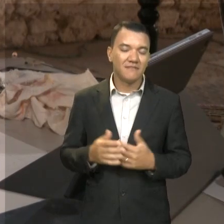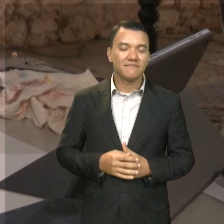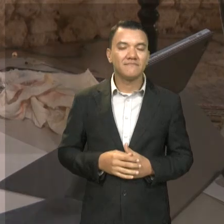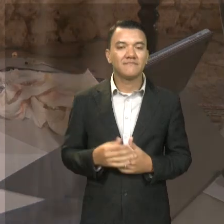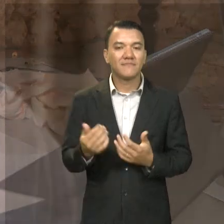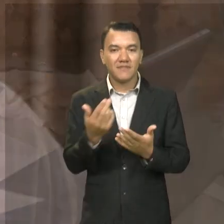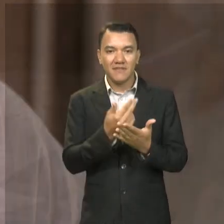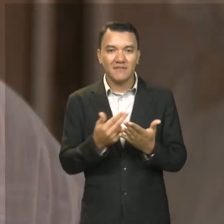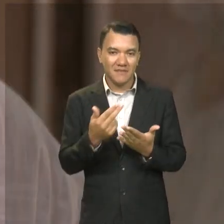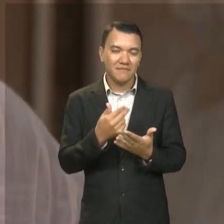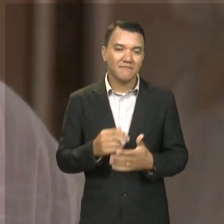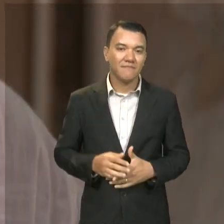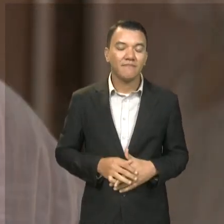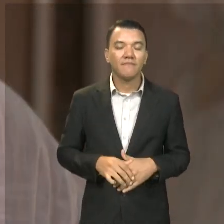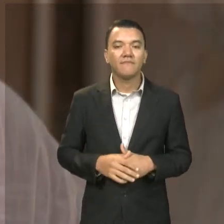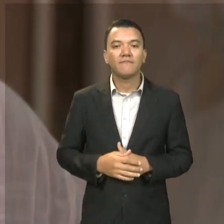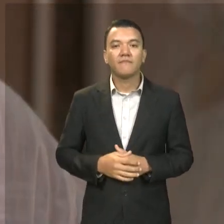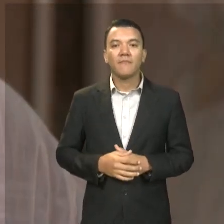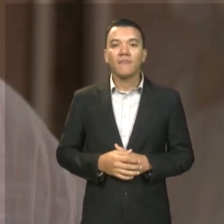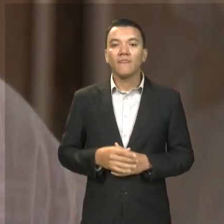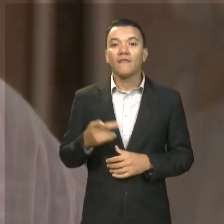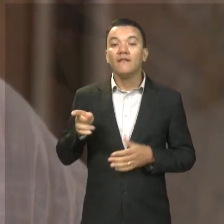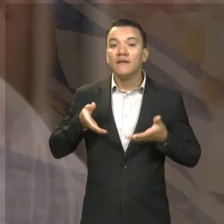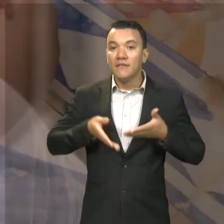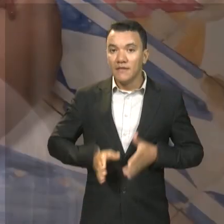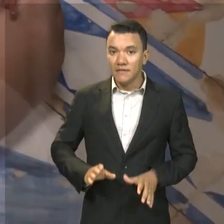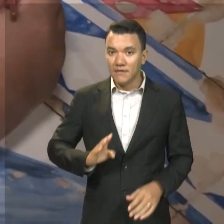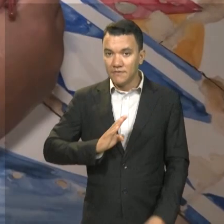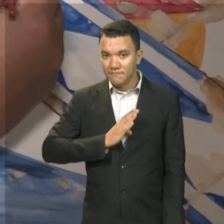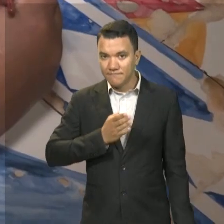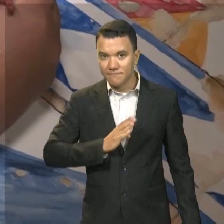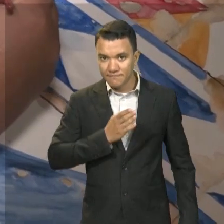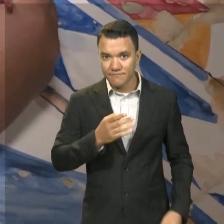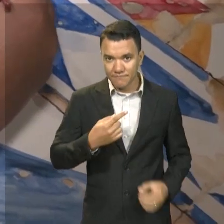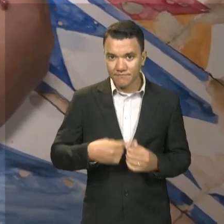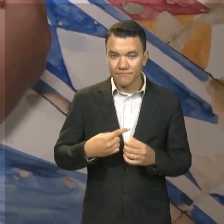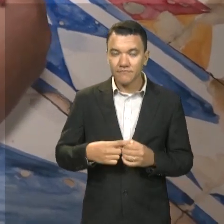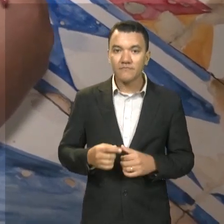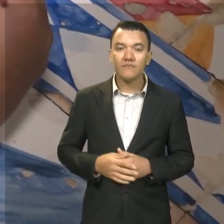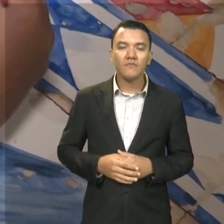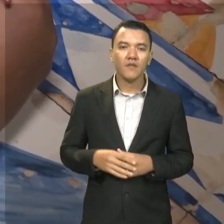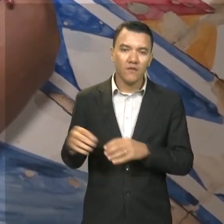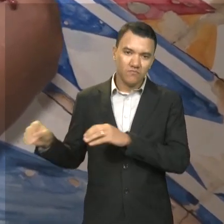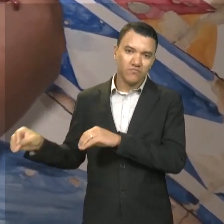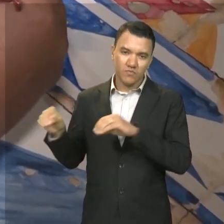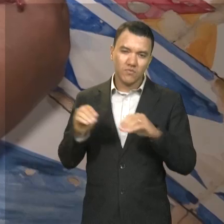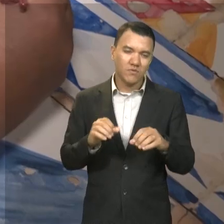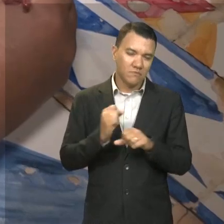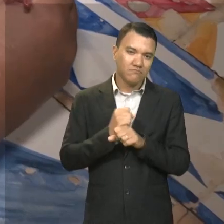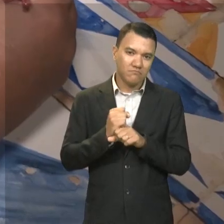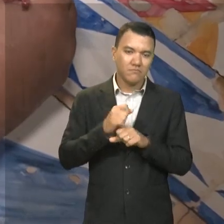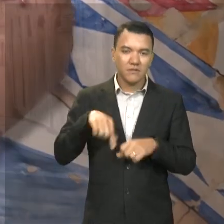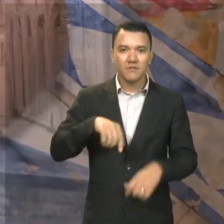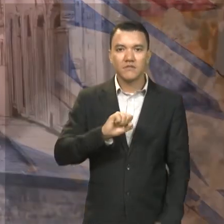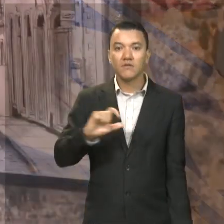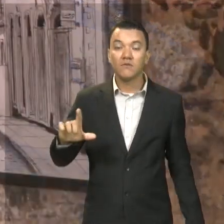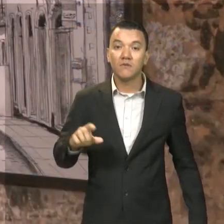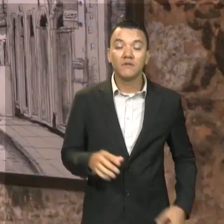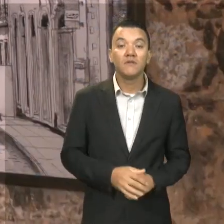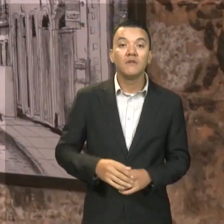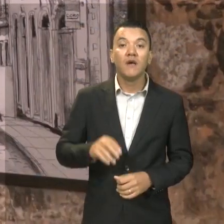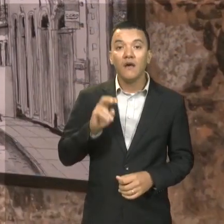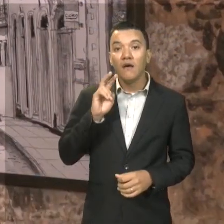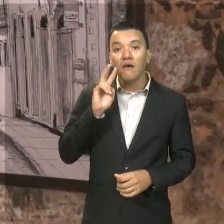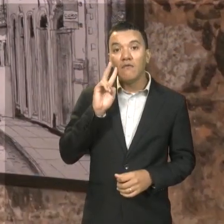meus desenhos. Natural de Bacabal, interior do Maranhão, ela mora há muitos anos na capital. Com um olhar apaixonado por